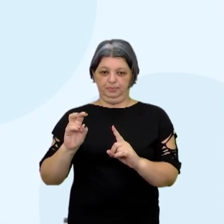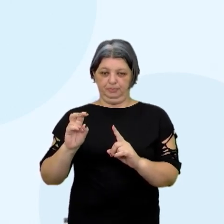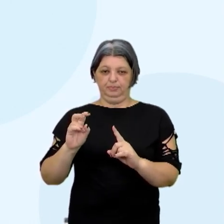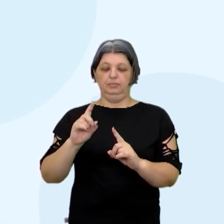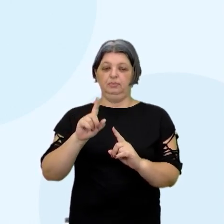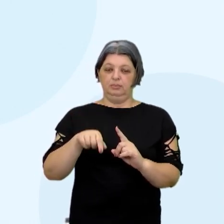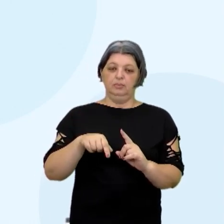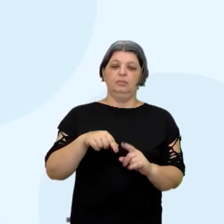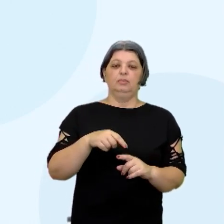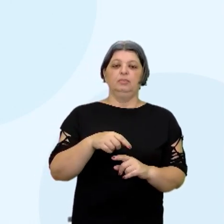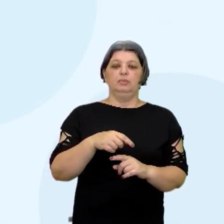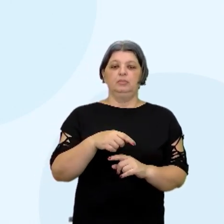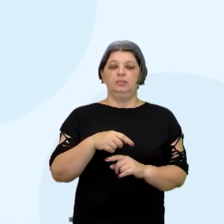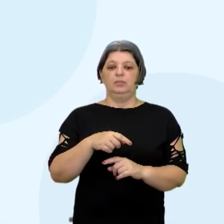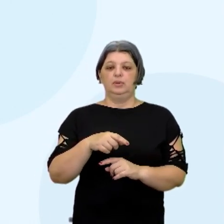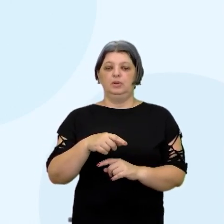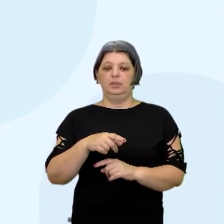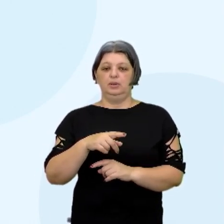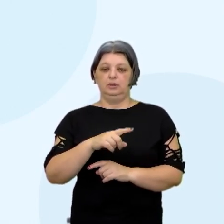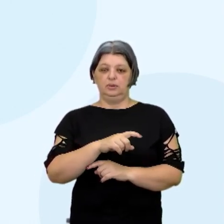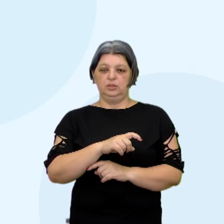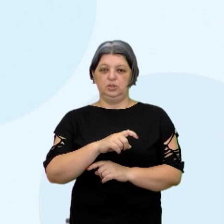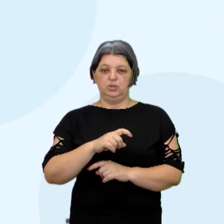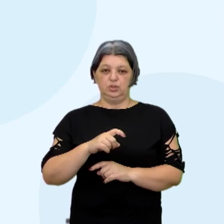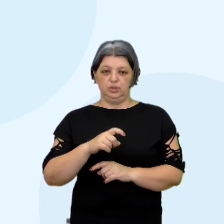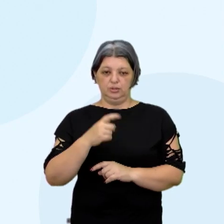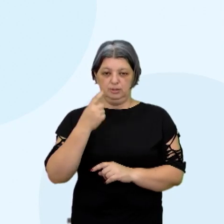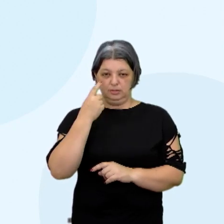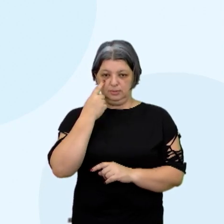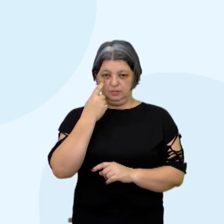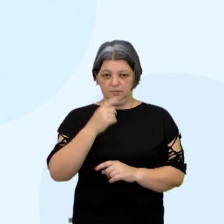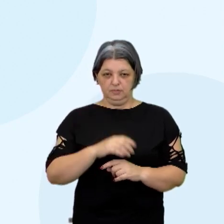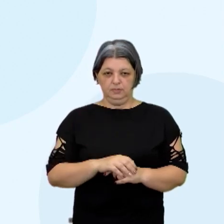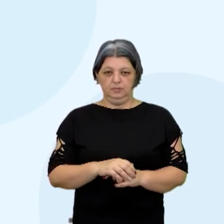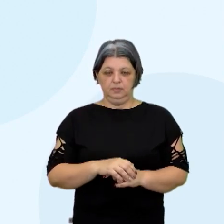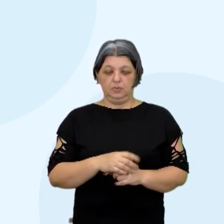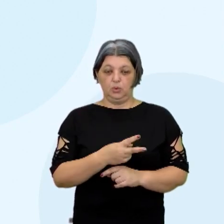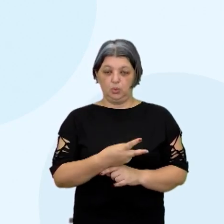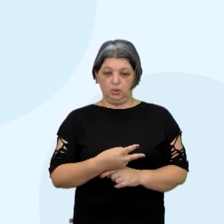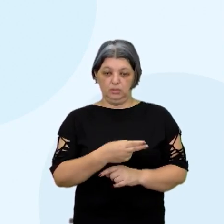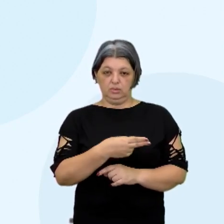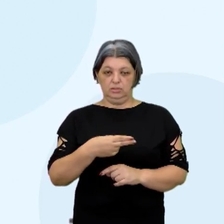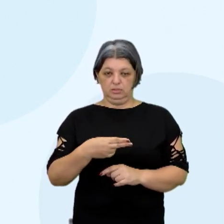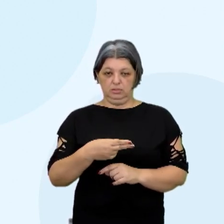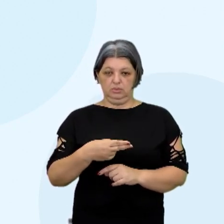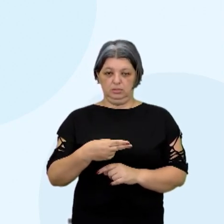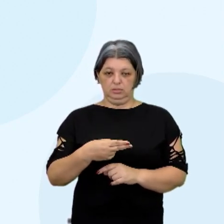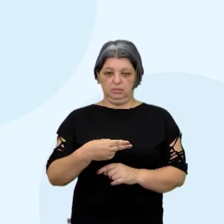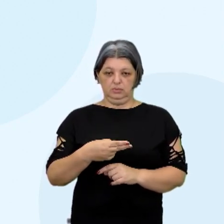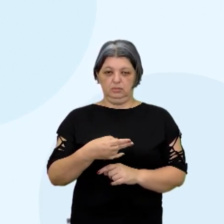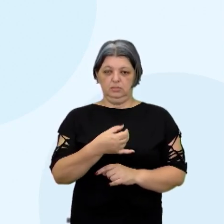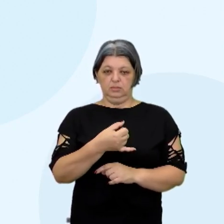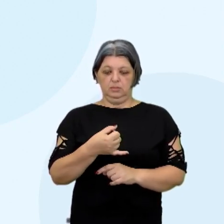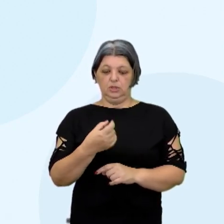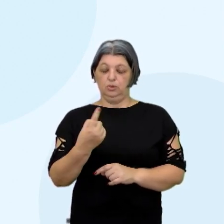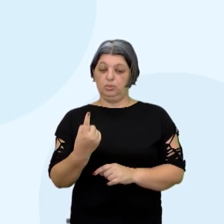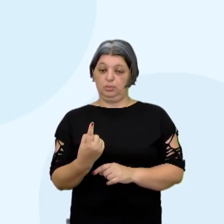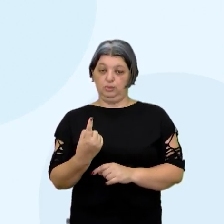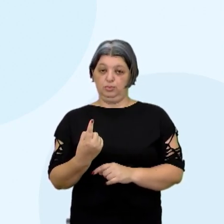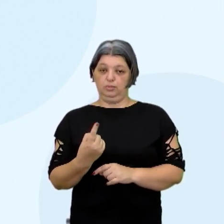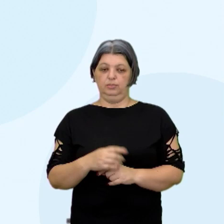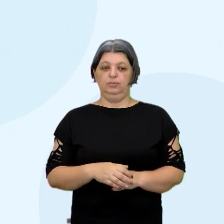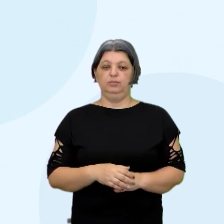deve ser Opa aqui é o x 2 né Opa você deve 6:35 Fica devendo um